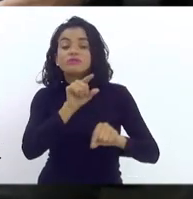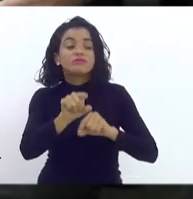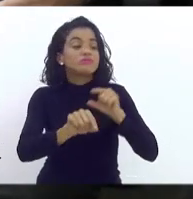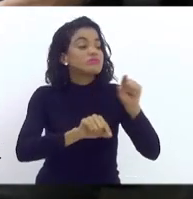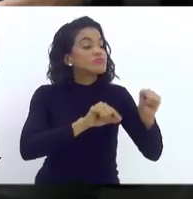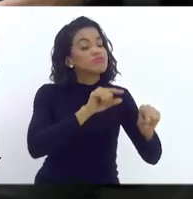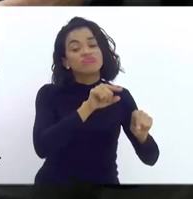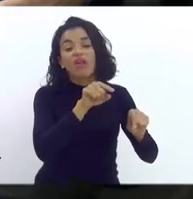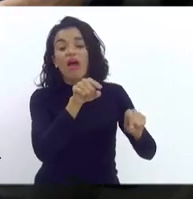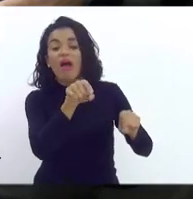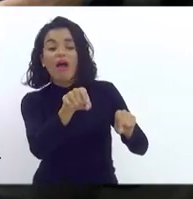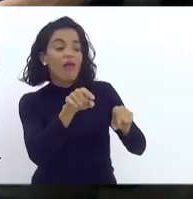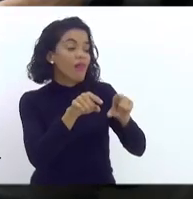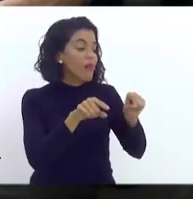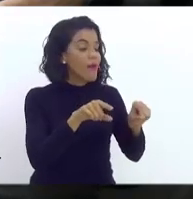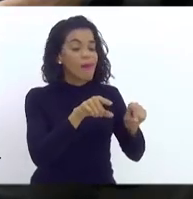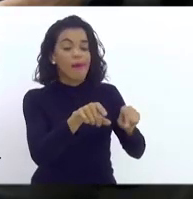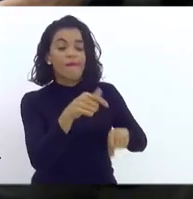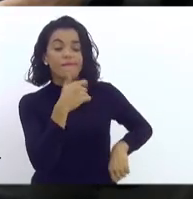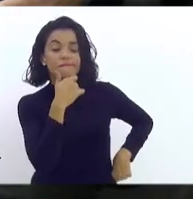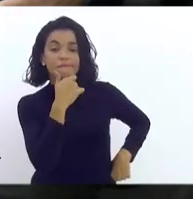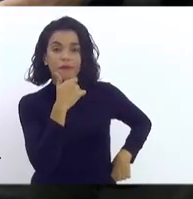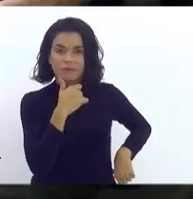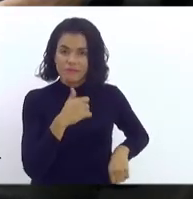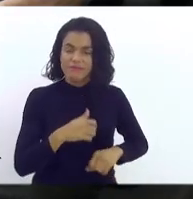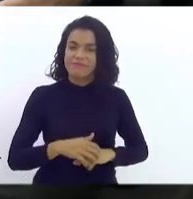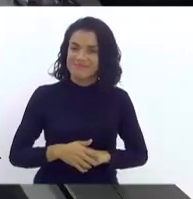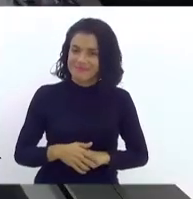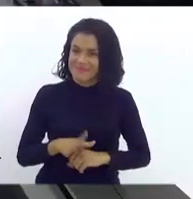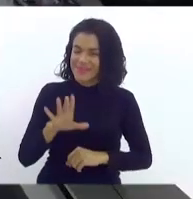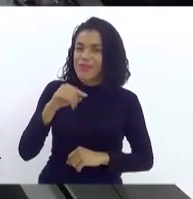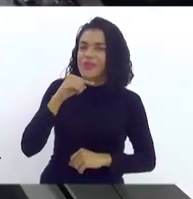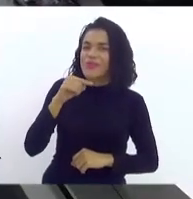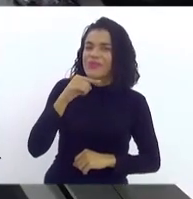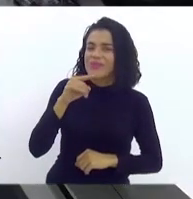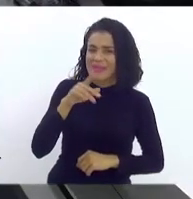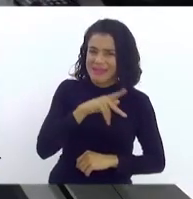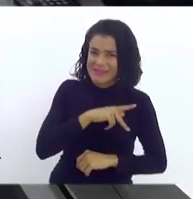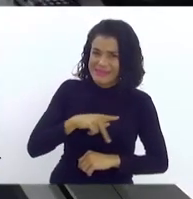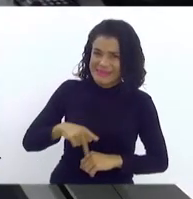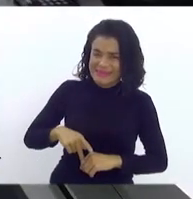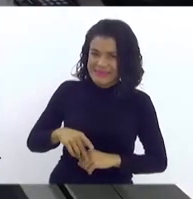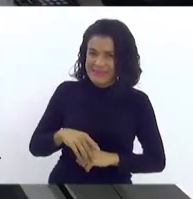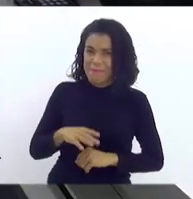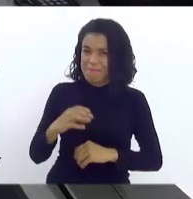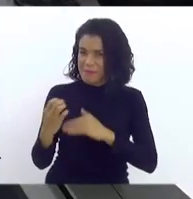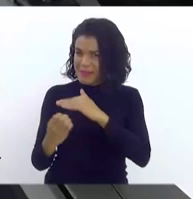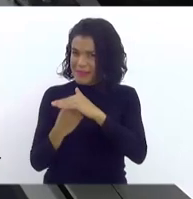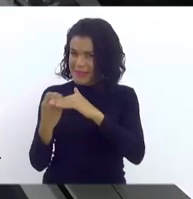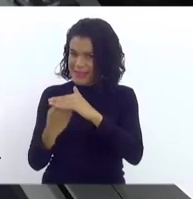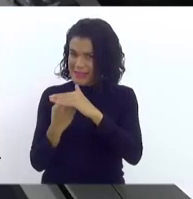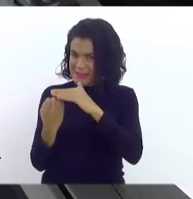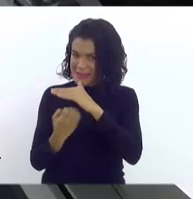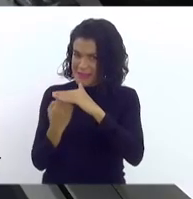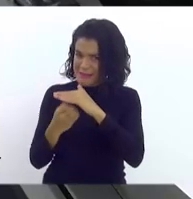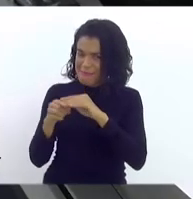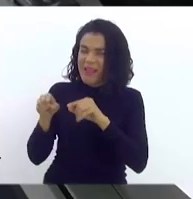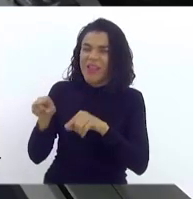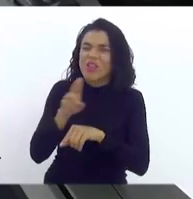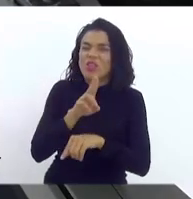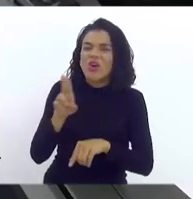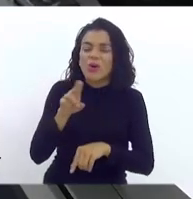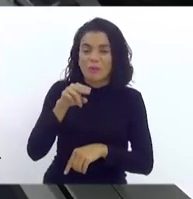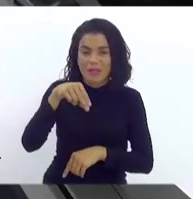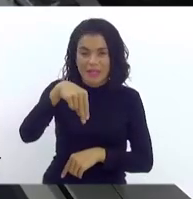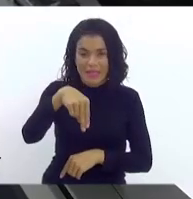fornecer. Deputado, só para tirar uma dúvida, presidente, uma empresa dessa, como essa, qual é o nome?